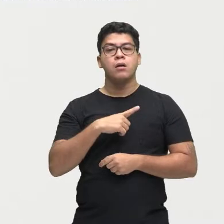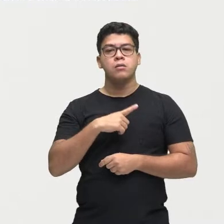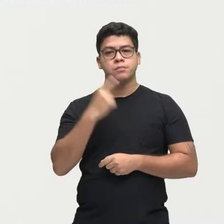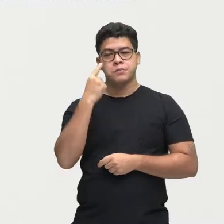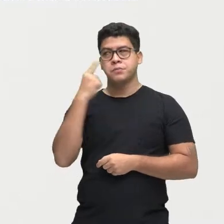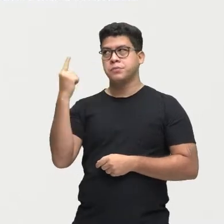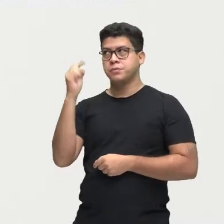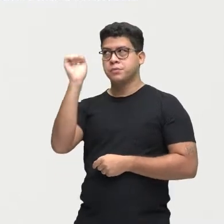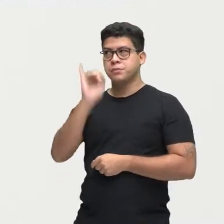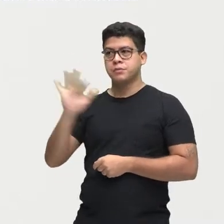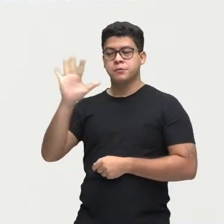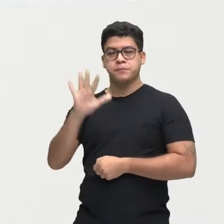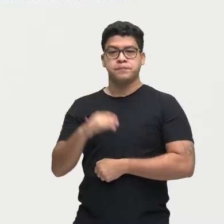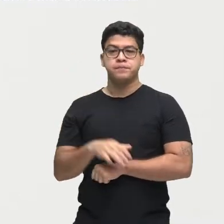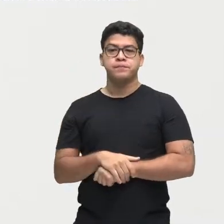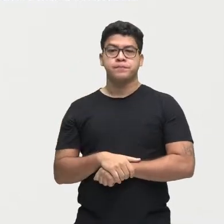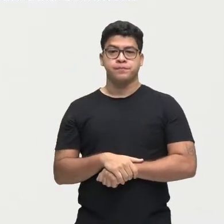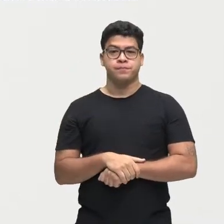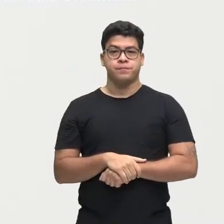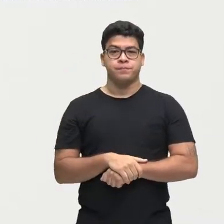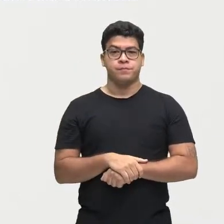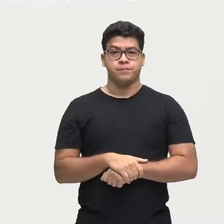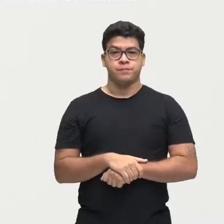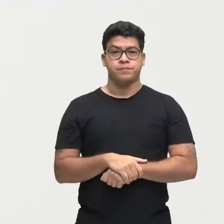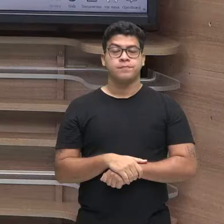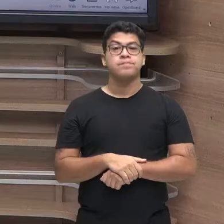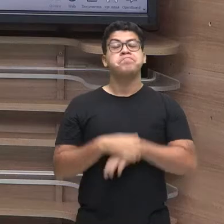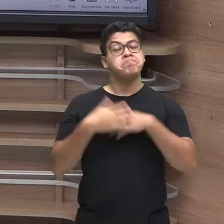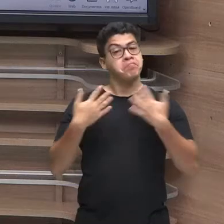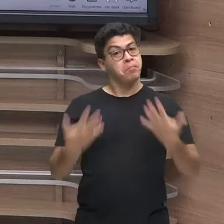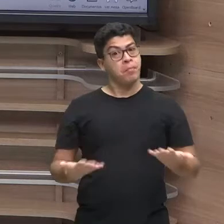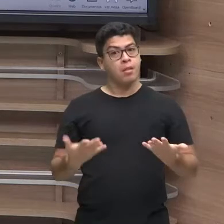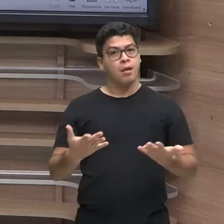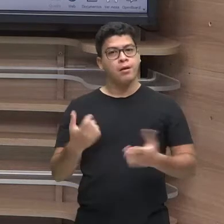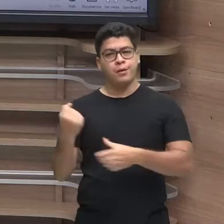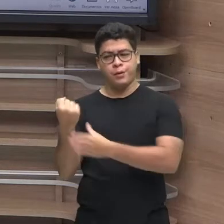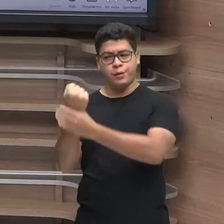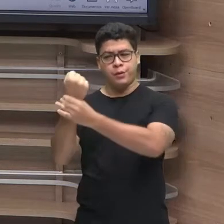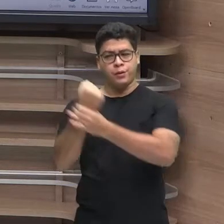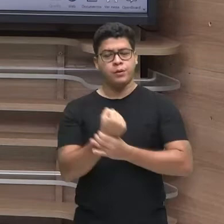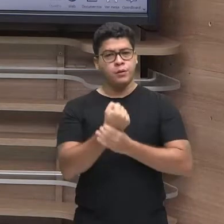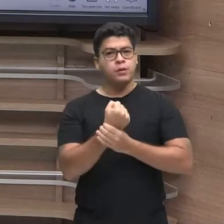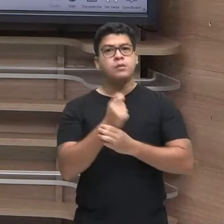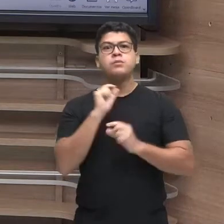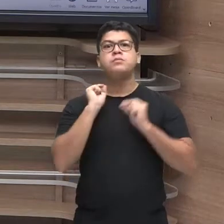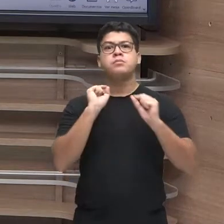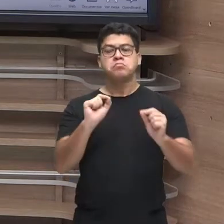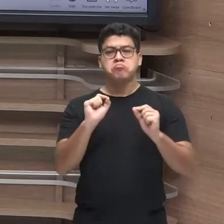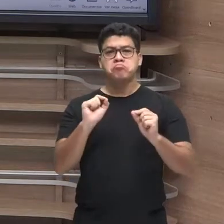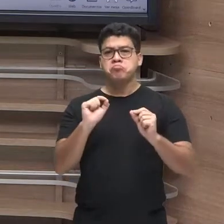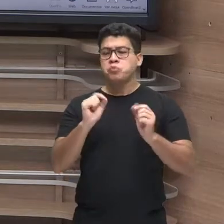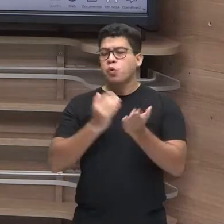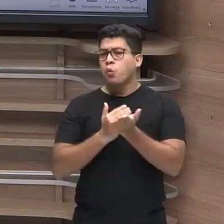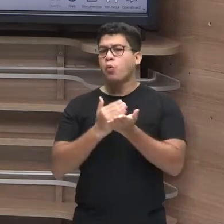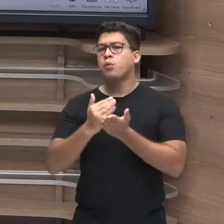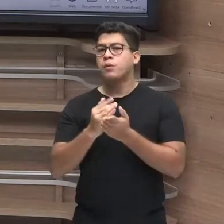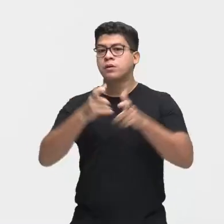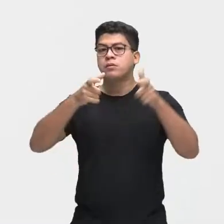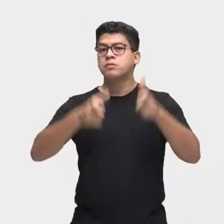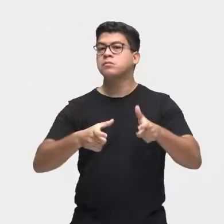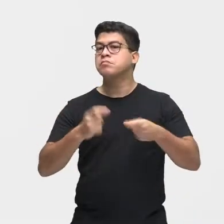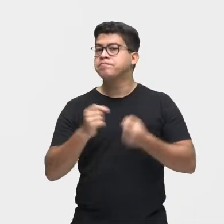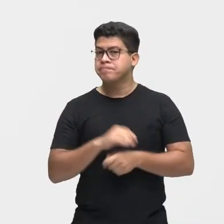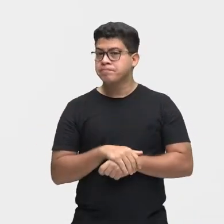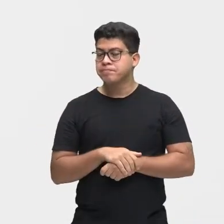deste rei, Luís XIV. Então, este termo absolutismo surge quando, professora? Surge na Baixa